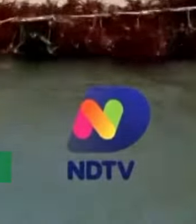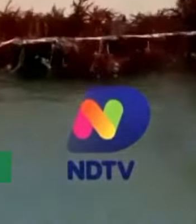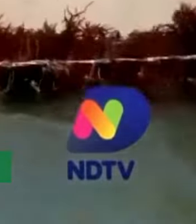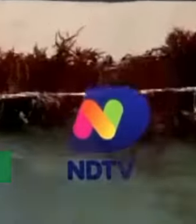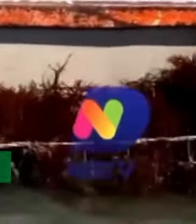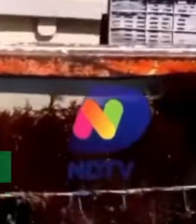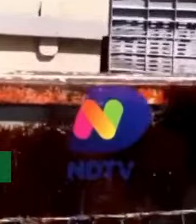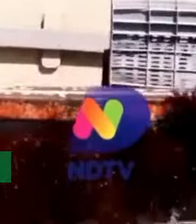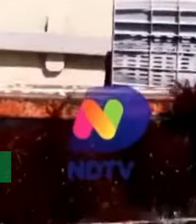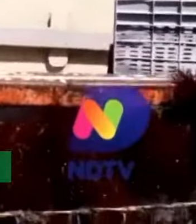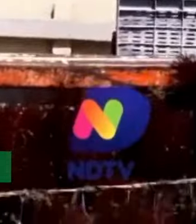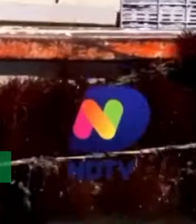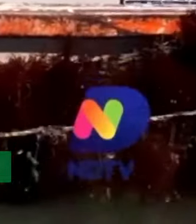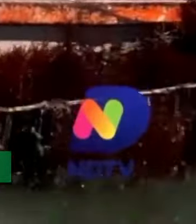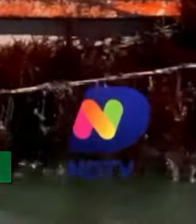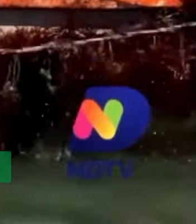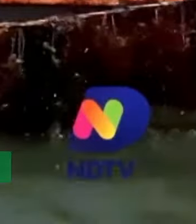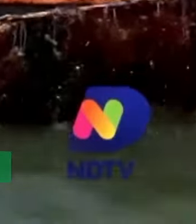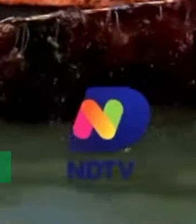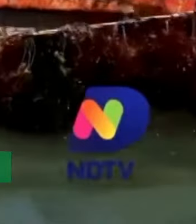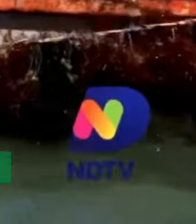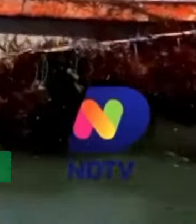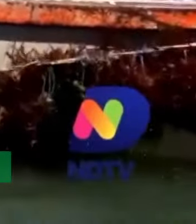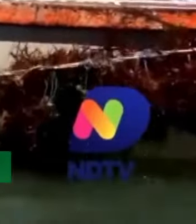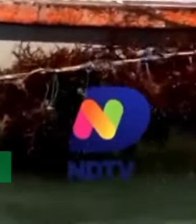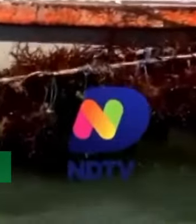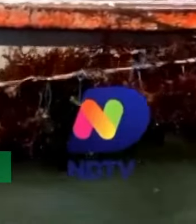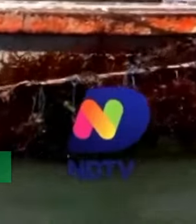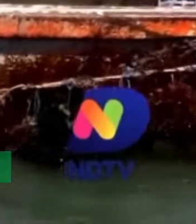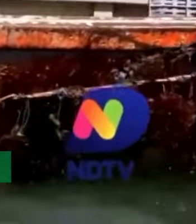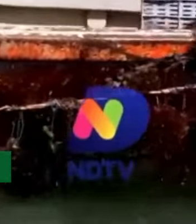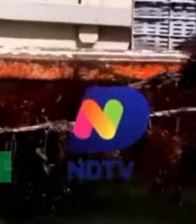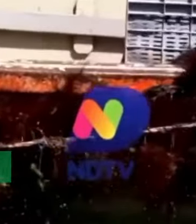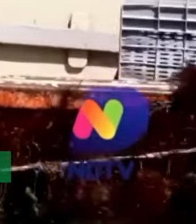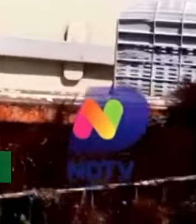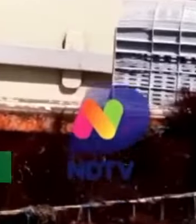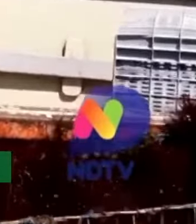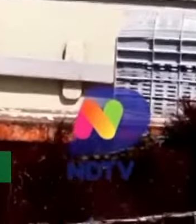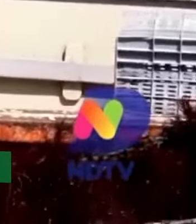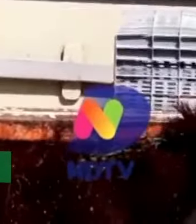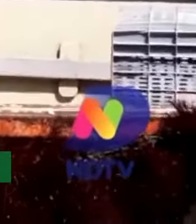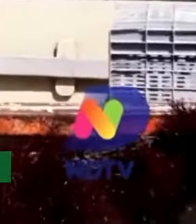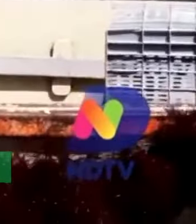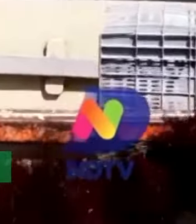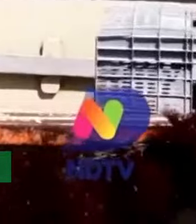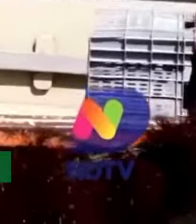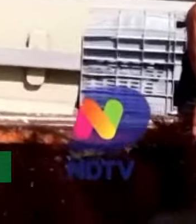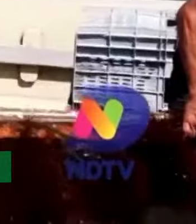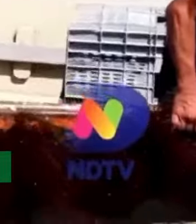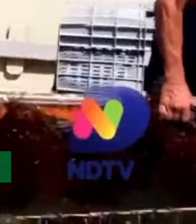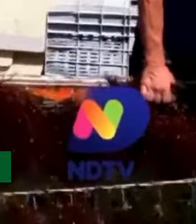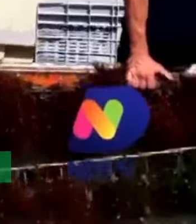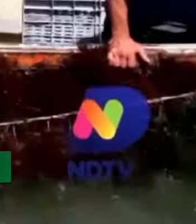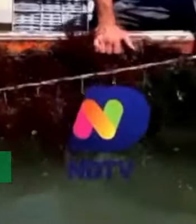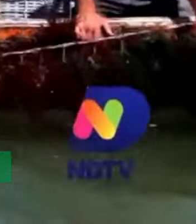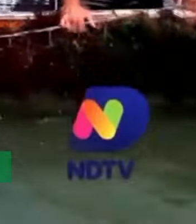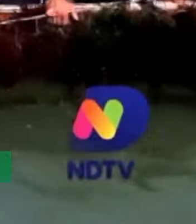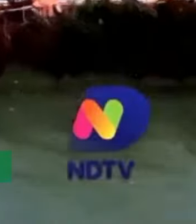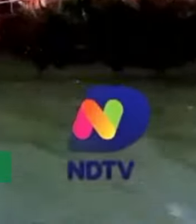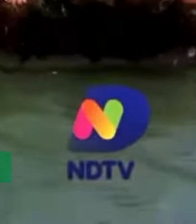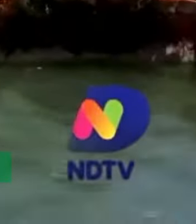agora é integrar ao cultivo de moluscos uma nova alternativa de renda. São elas, as macroalgas,